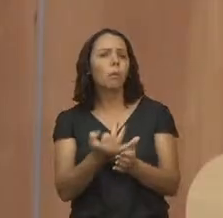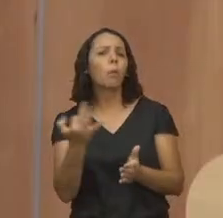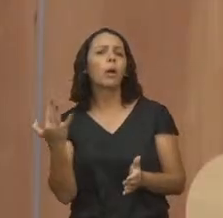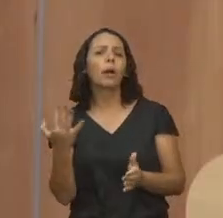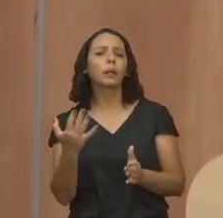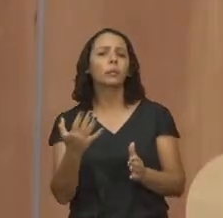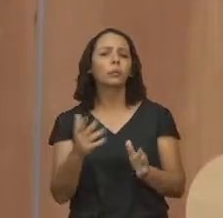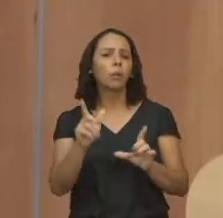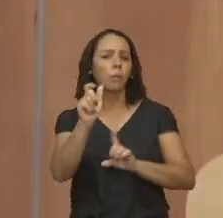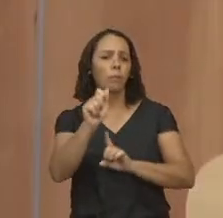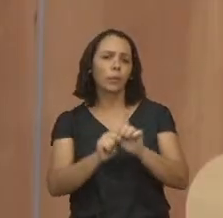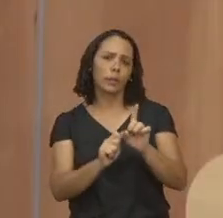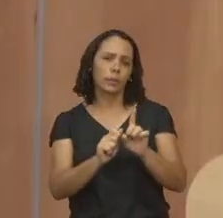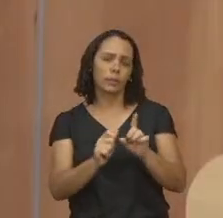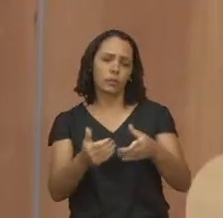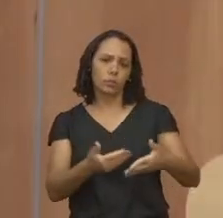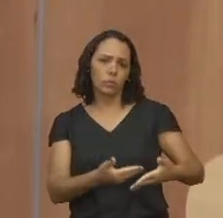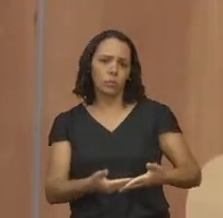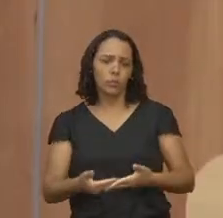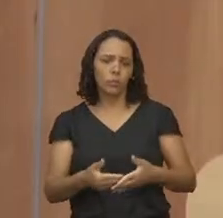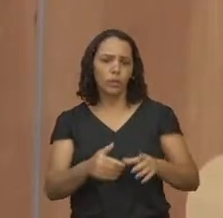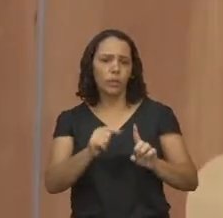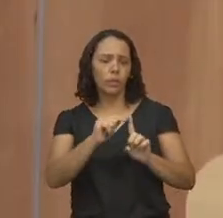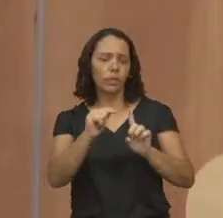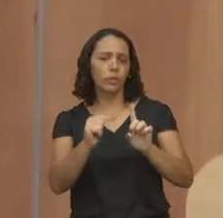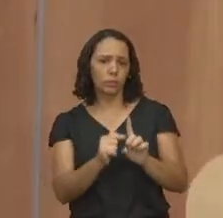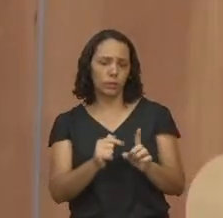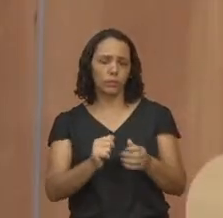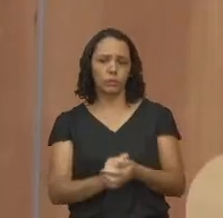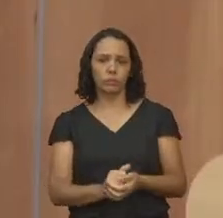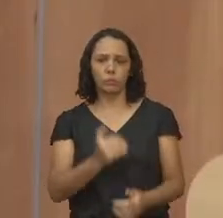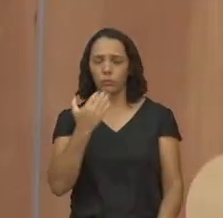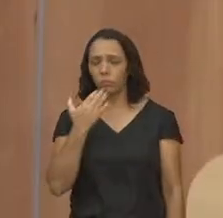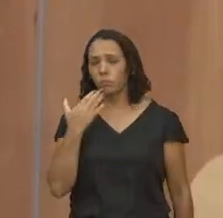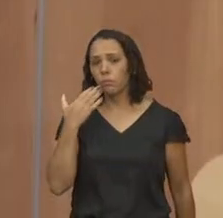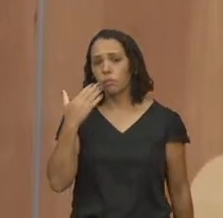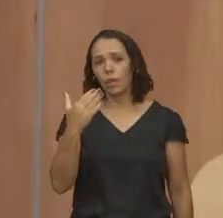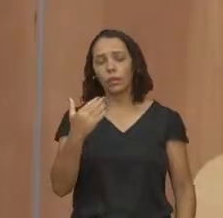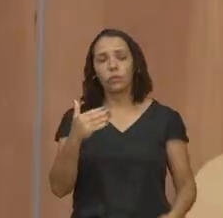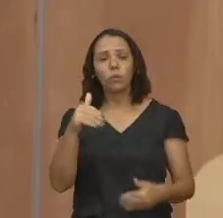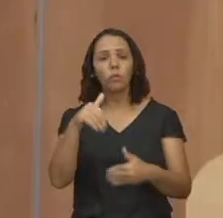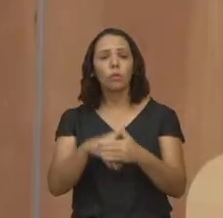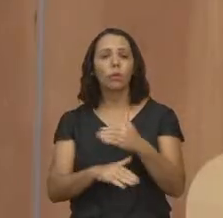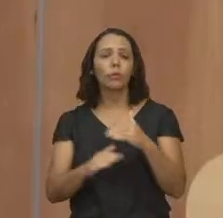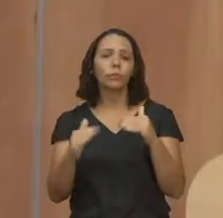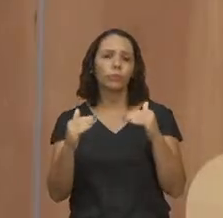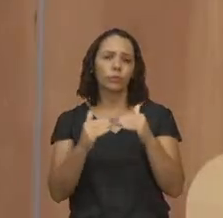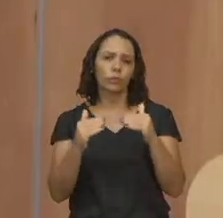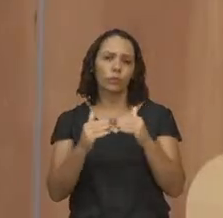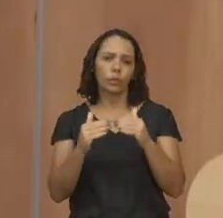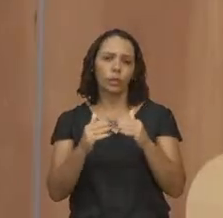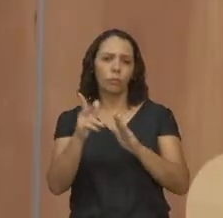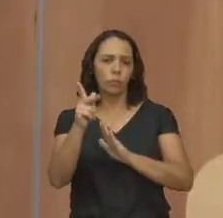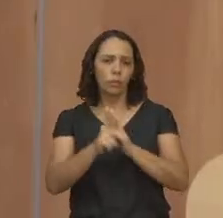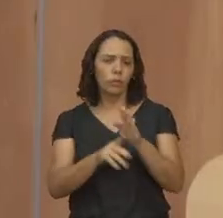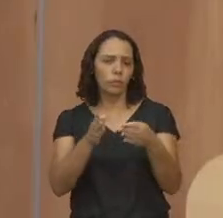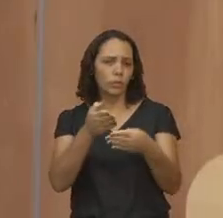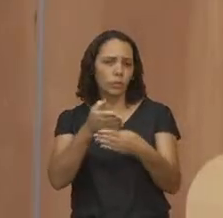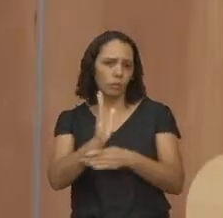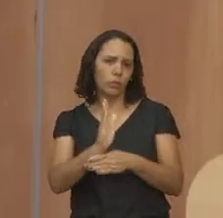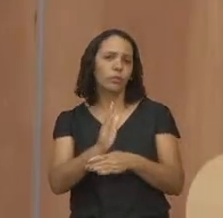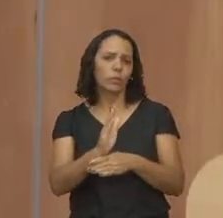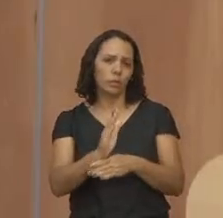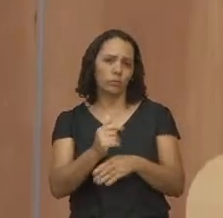vereadores para que votem favorável a esse projeto, para que a gente possa aprovar na cidade essa lei e a gente trabalhar cada vez mais,